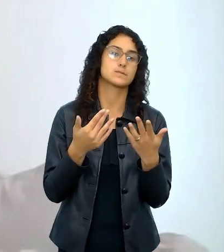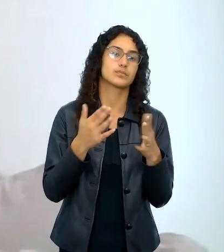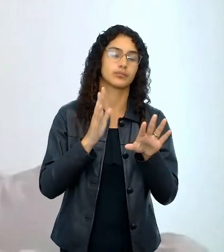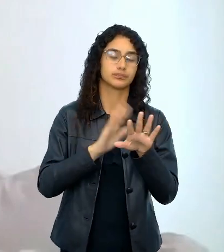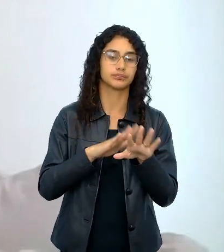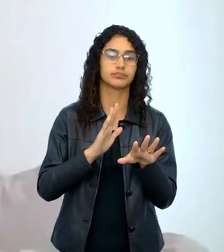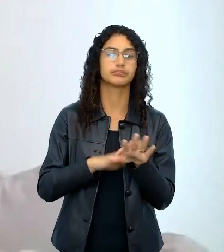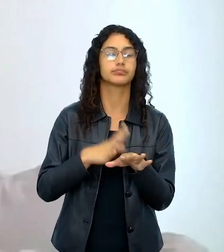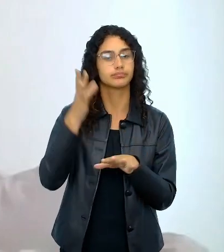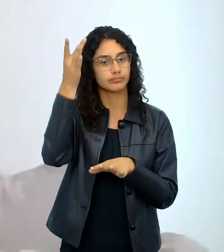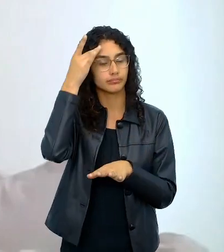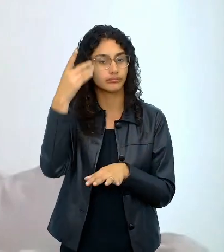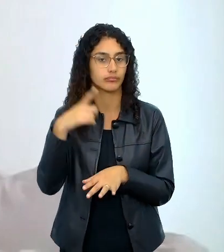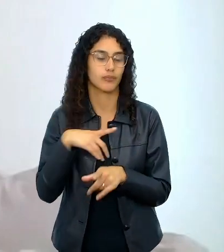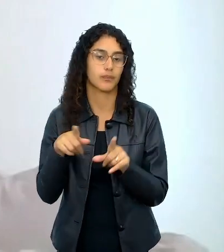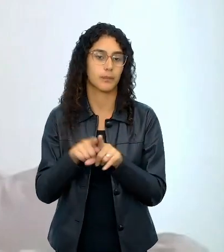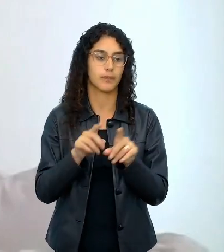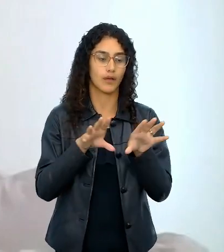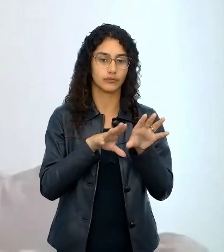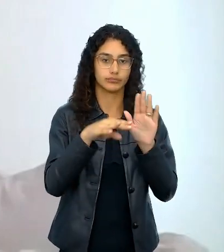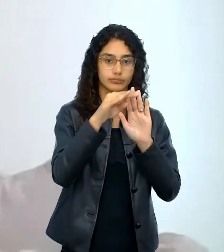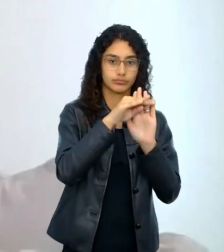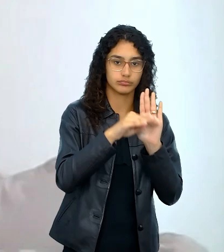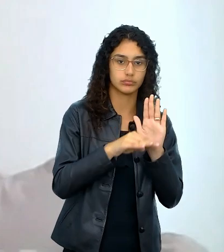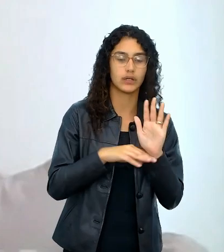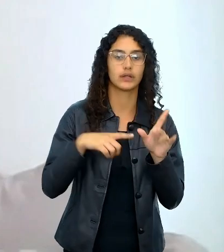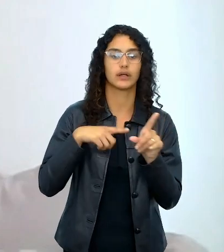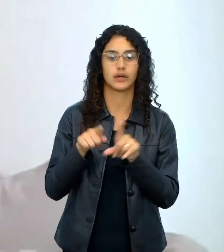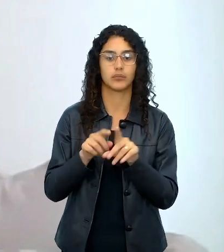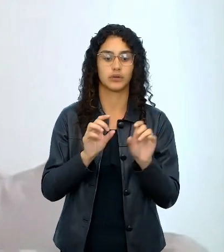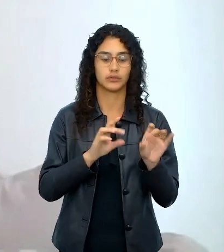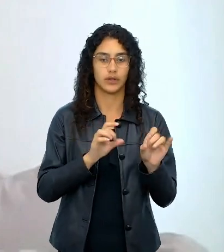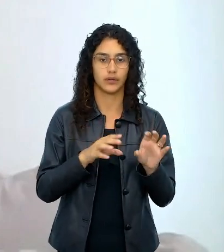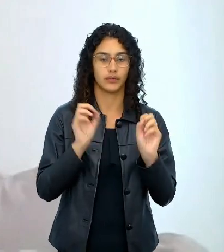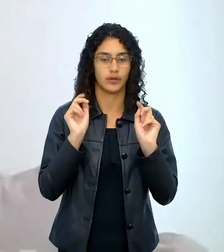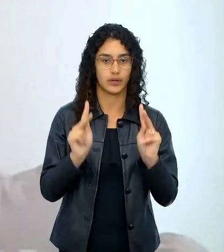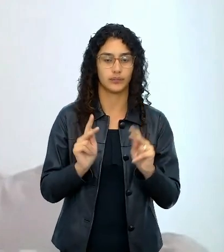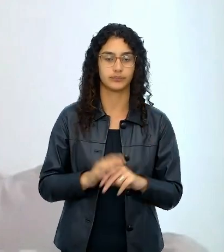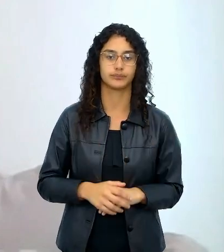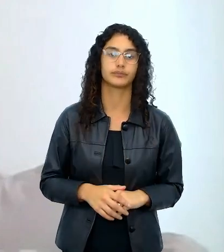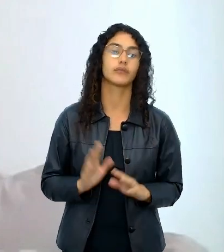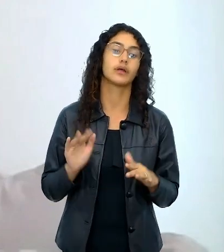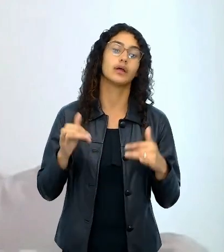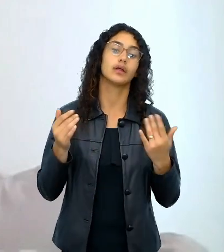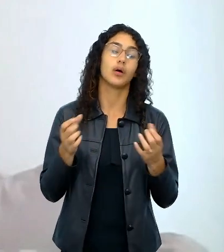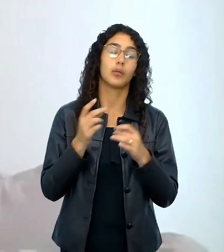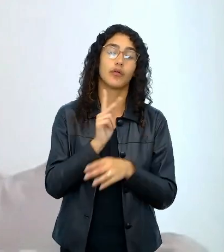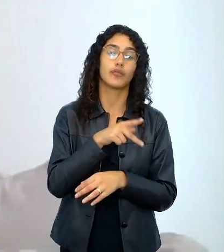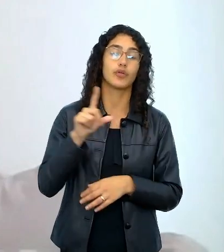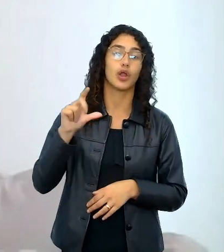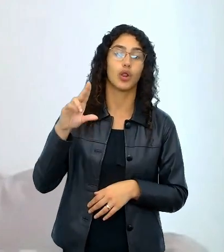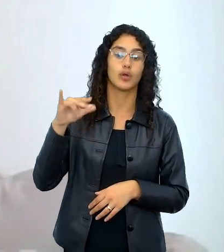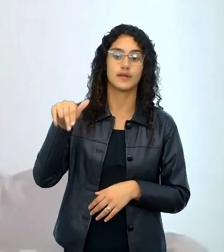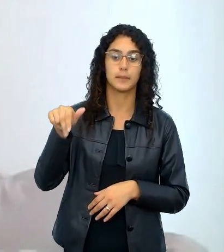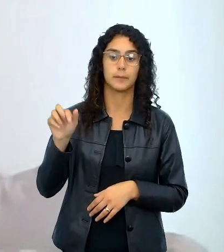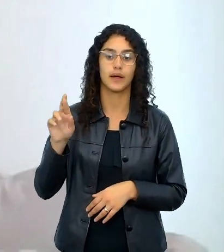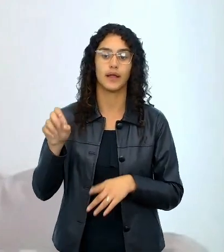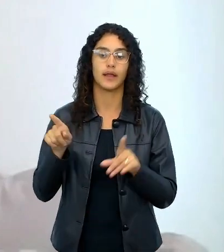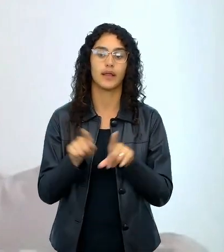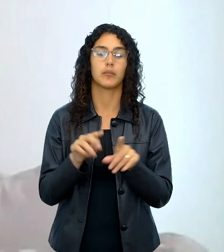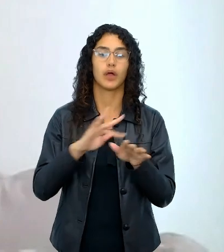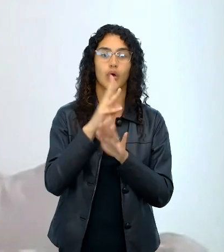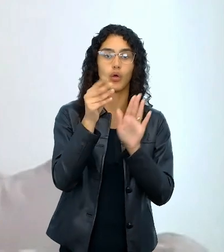apropriem desse formulário, se apropriem lá do Padlet, tá bom? E é isso. E a professora Lucimar, vou encerrar com